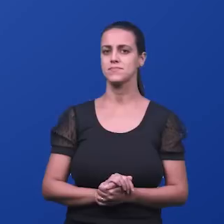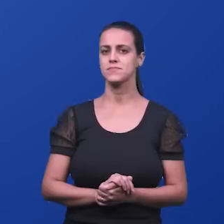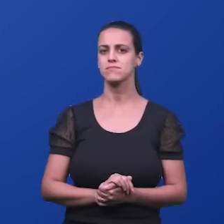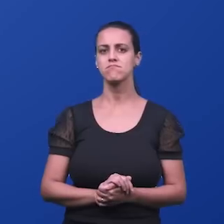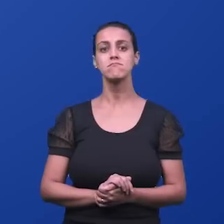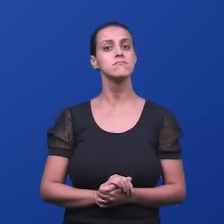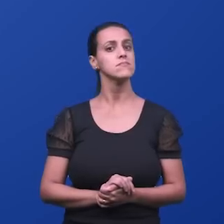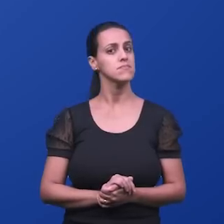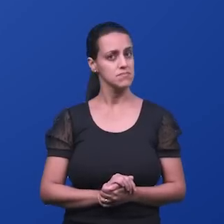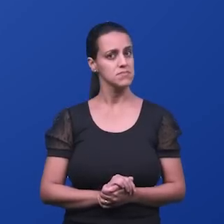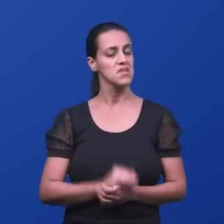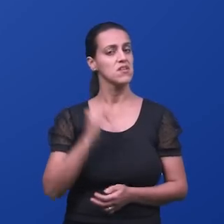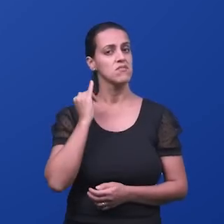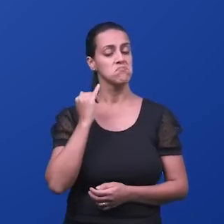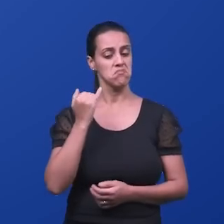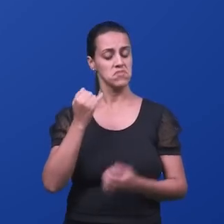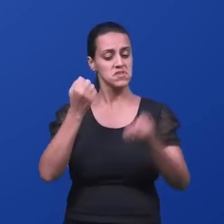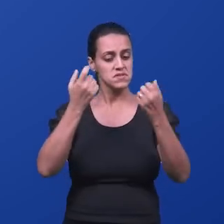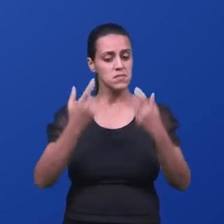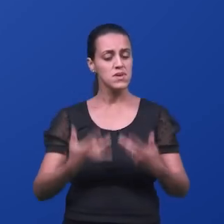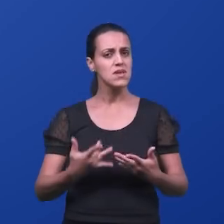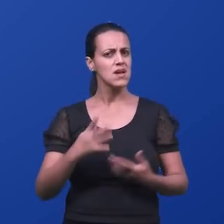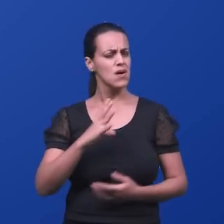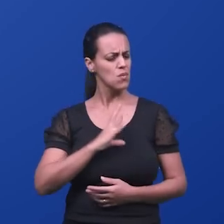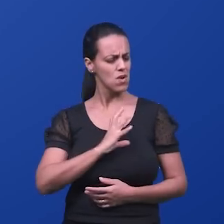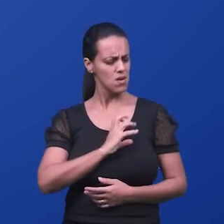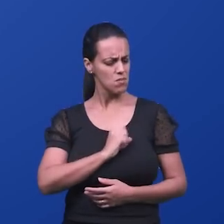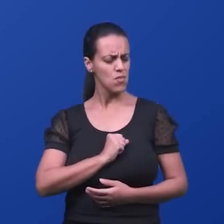irmãos, nos fala de um amor mútuo,